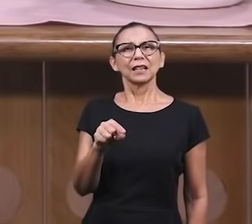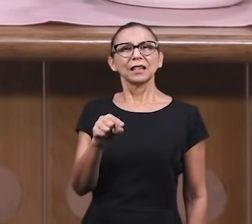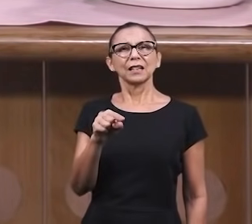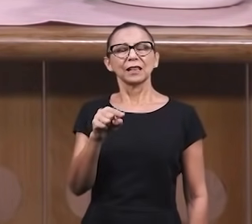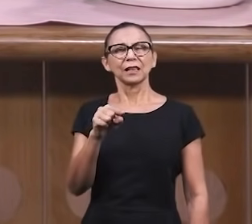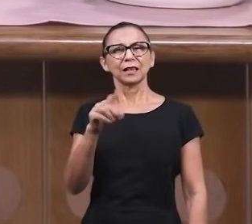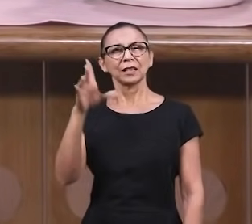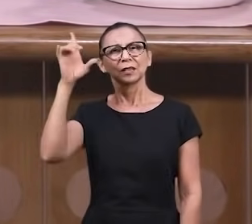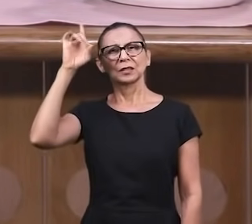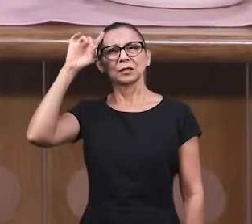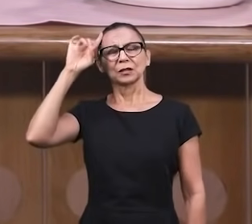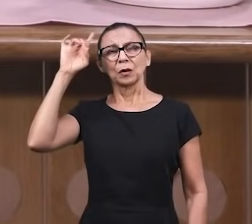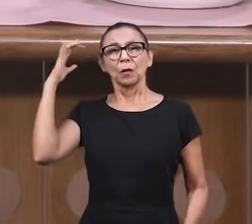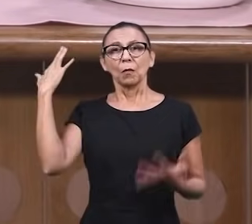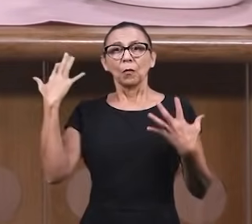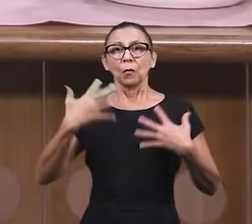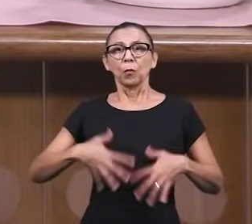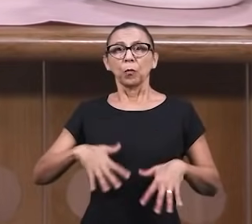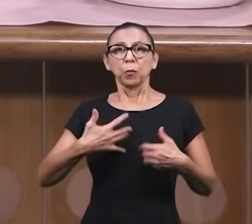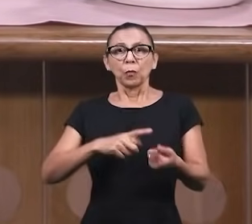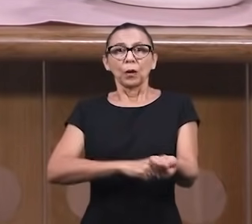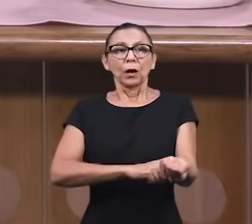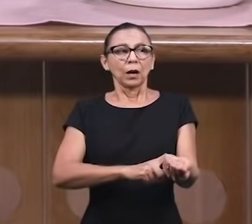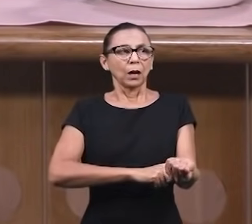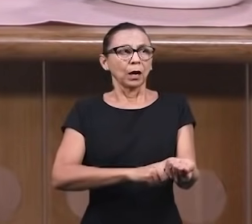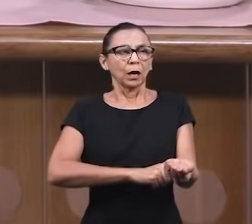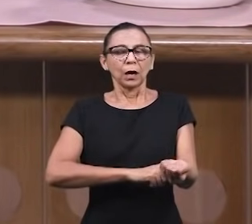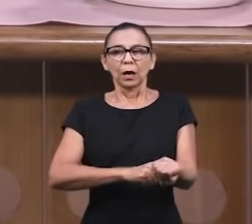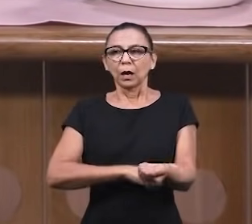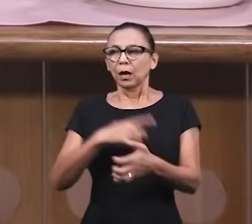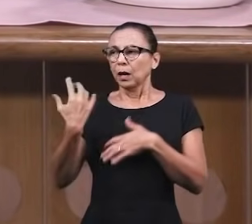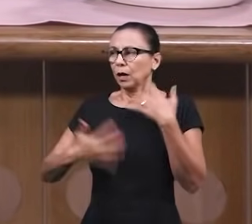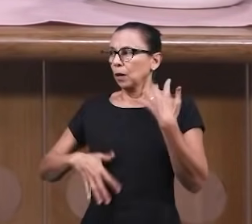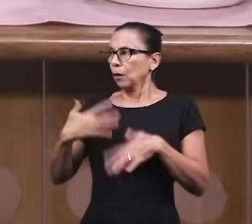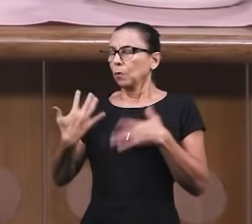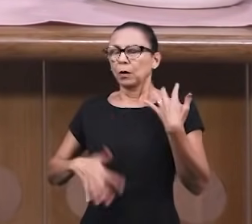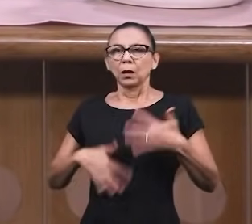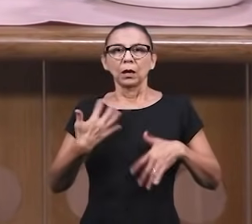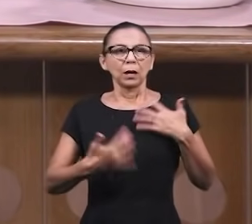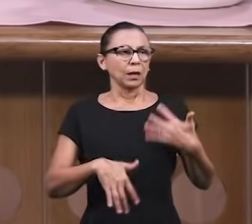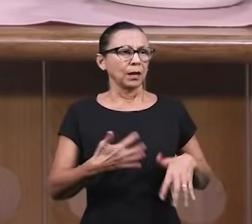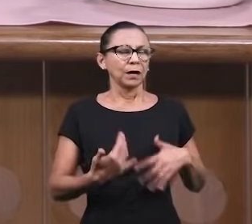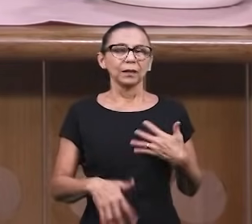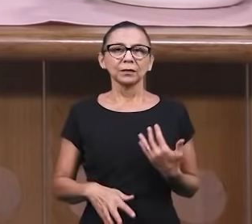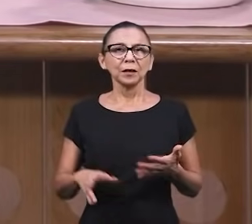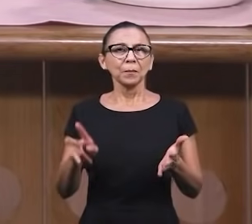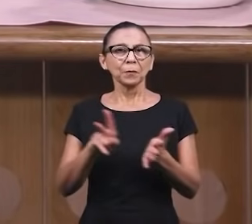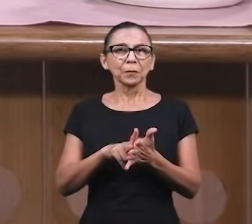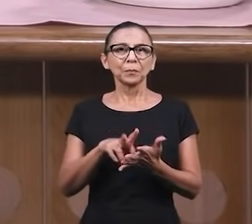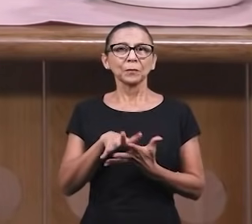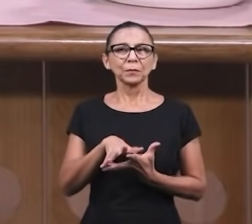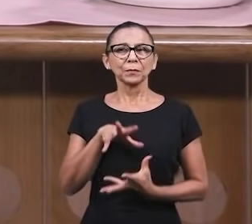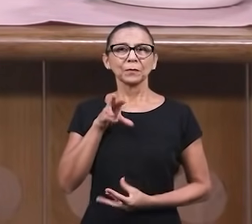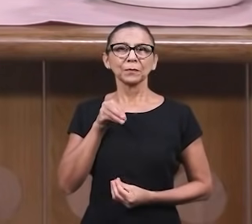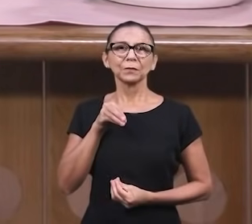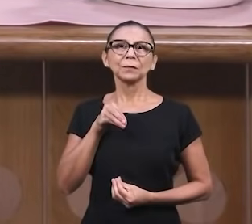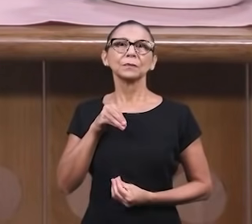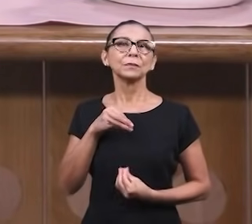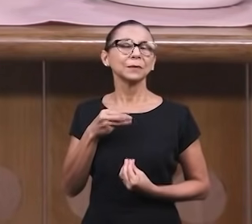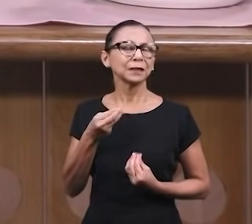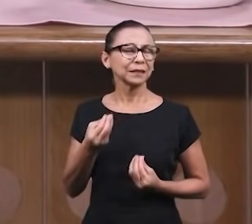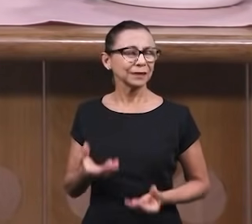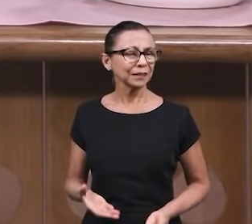dia, é o pânico. São doenças que são da alma.